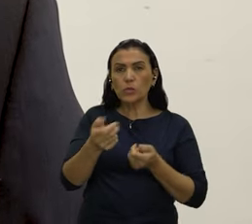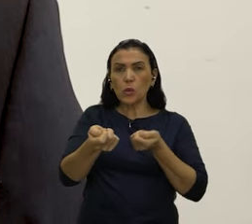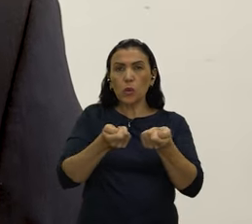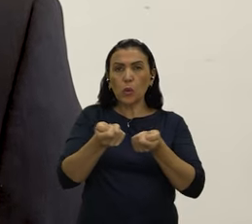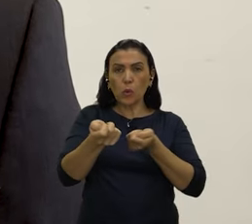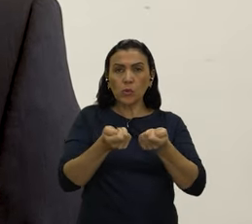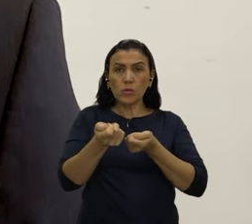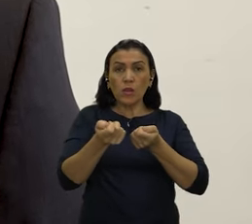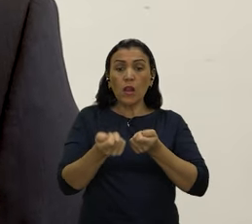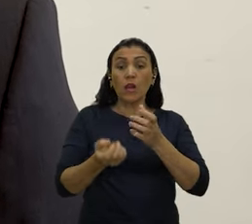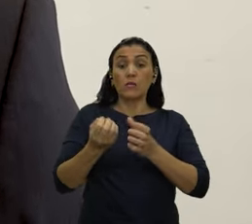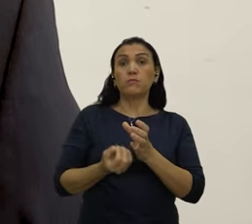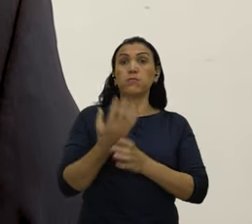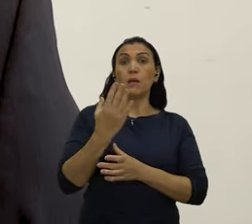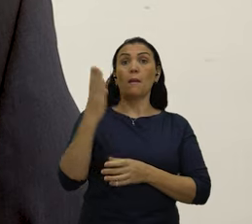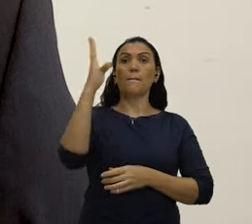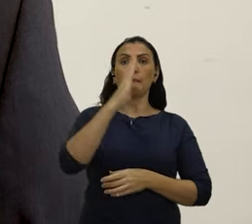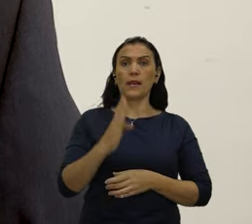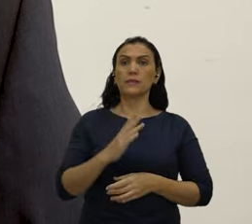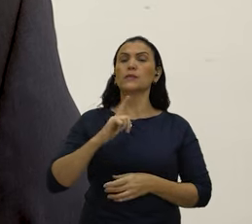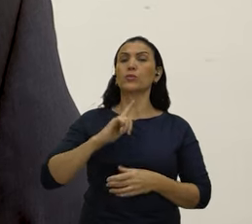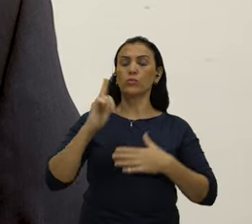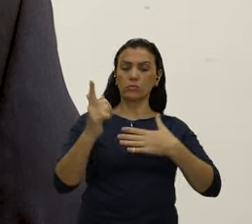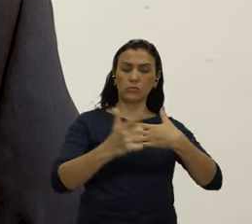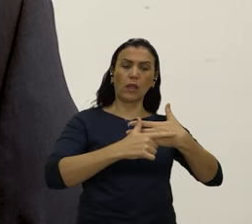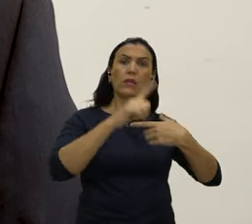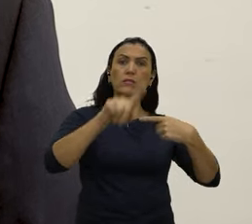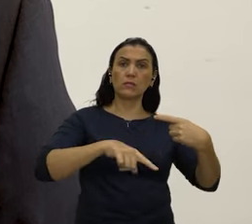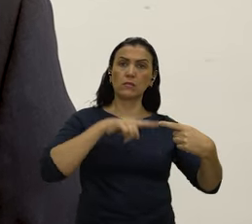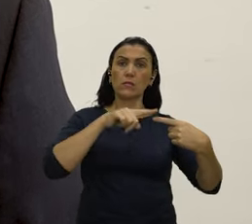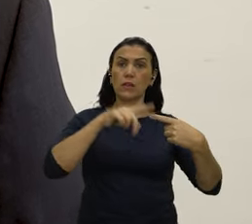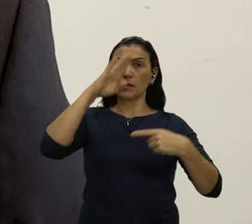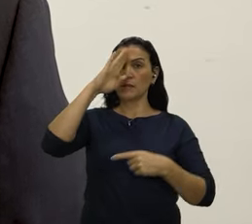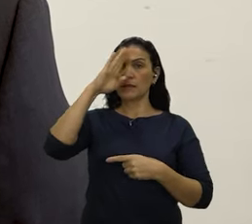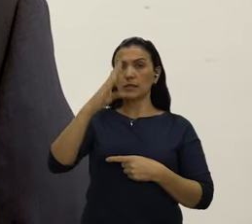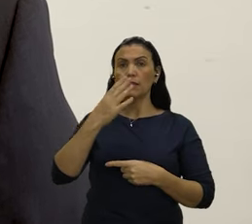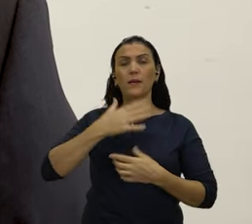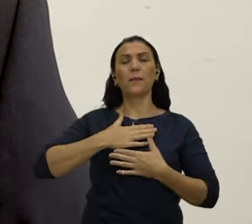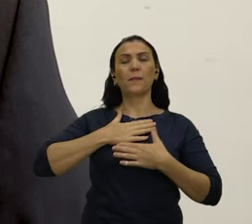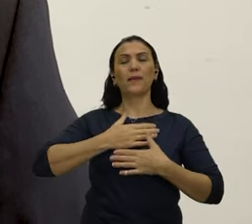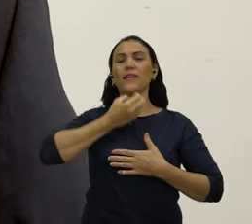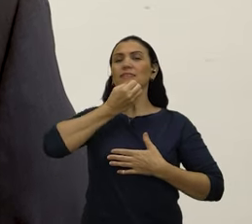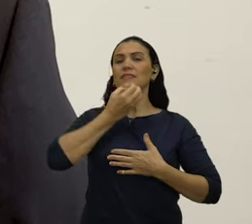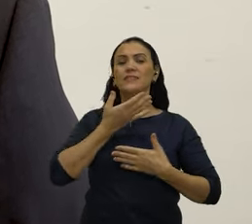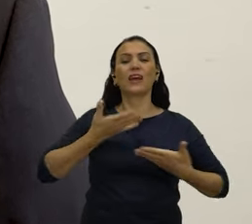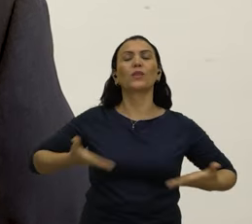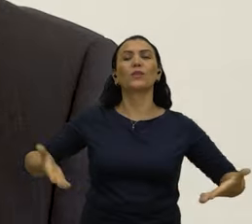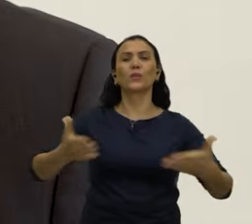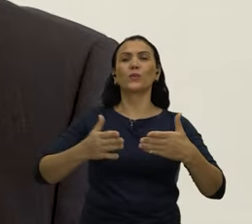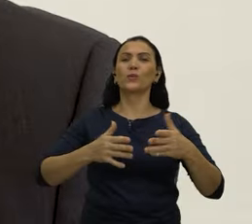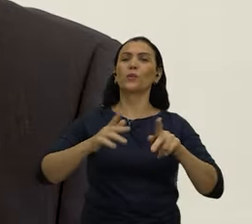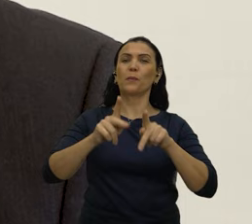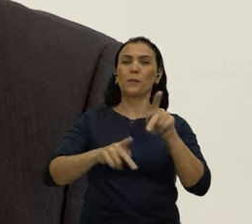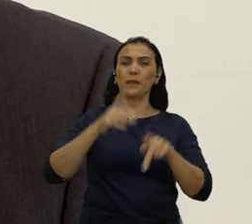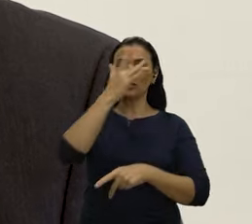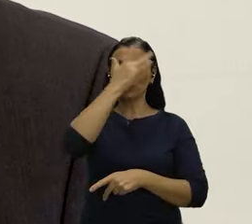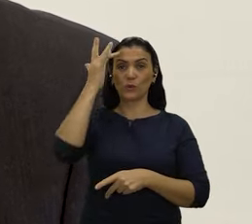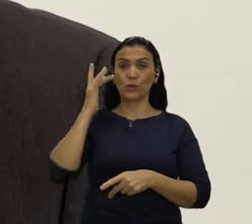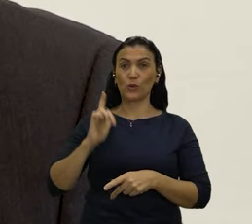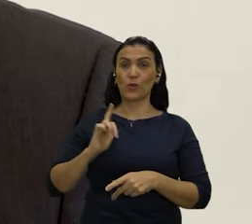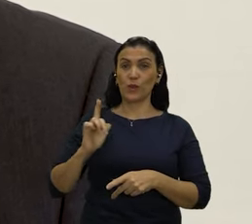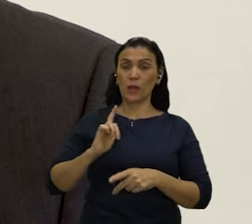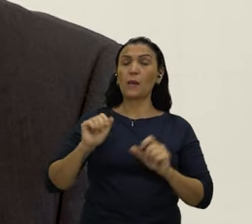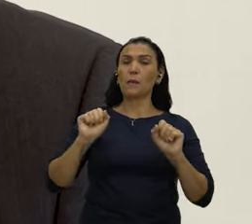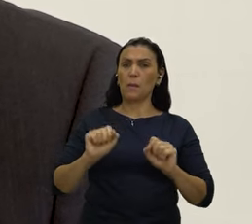ela foi instituída no Brasil, ela tem um papel fundamental para trazer um bem-estar para toda a população. Ela pode editar